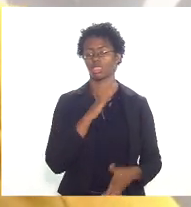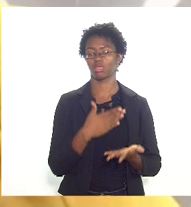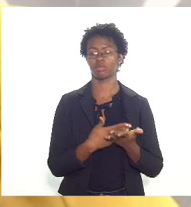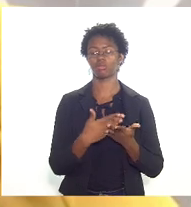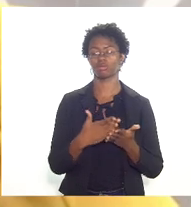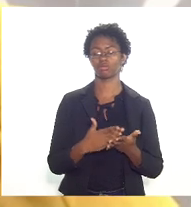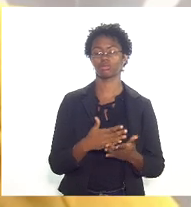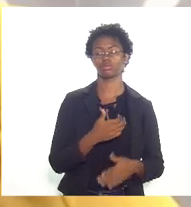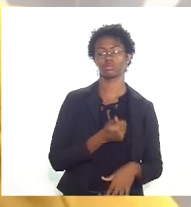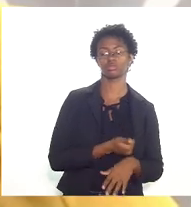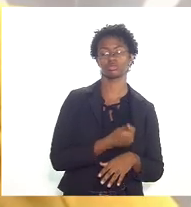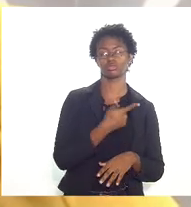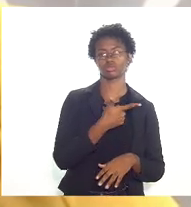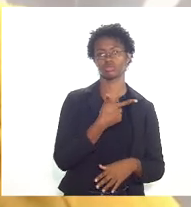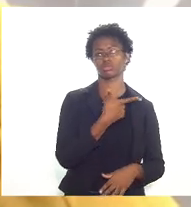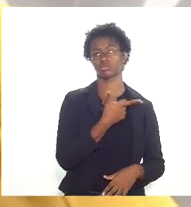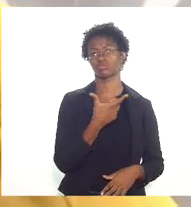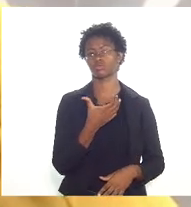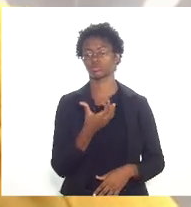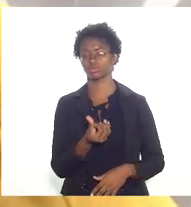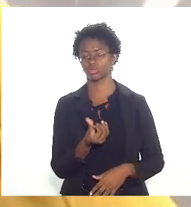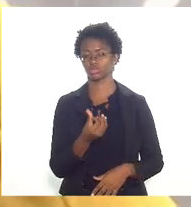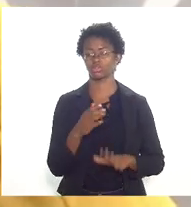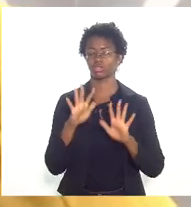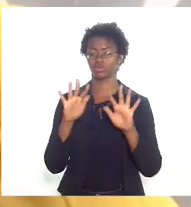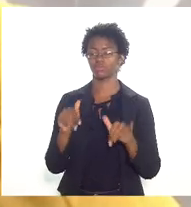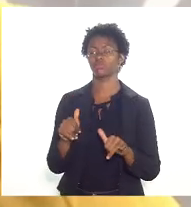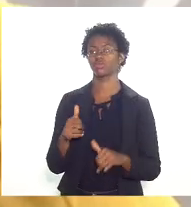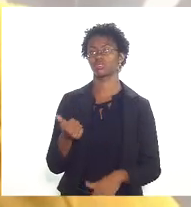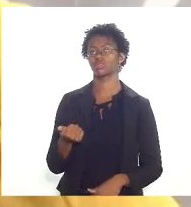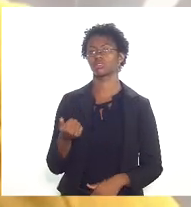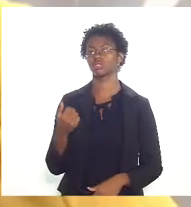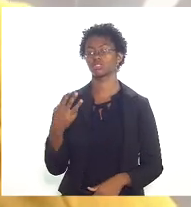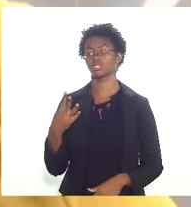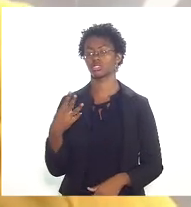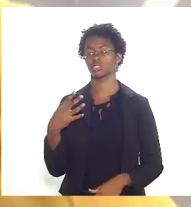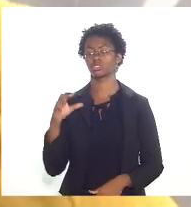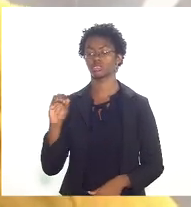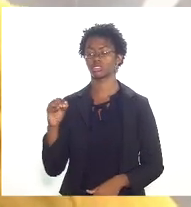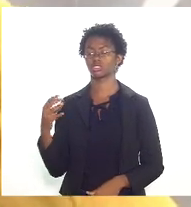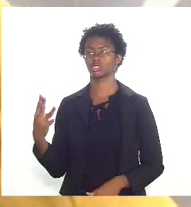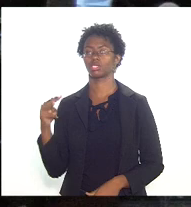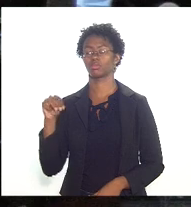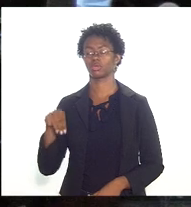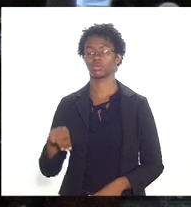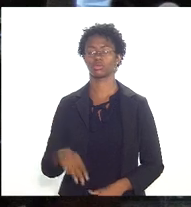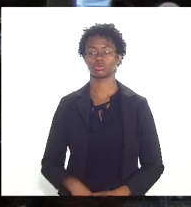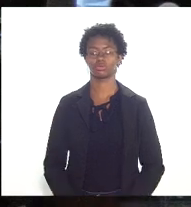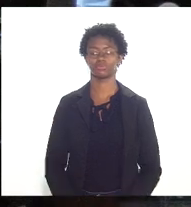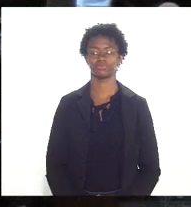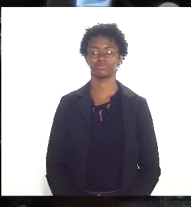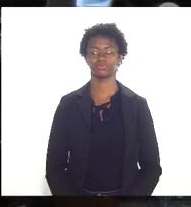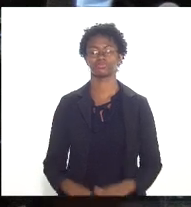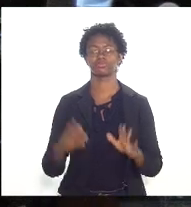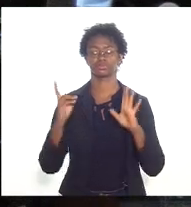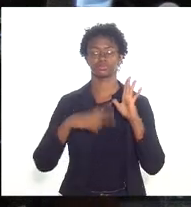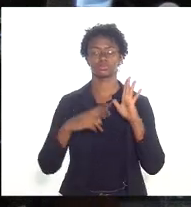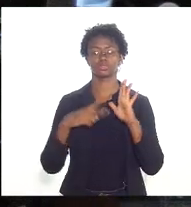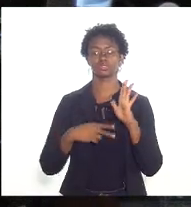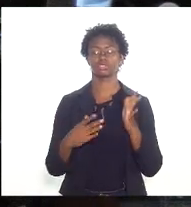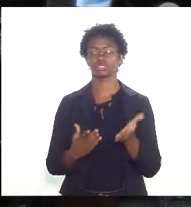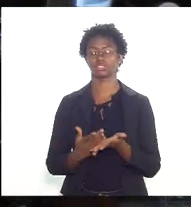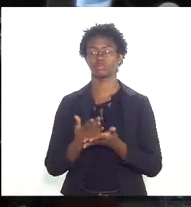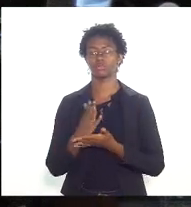iniciada as 12:26 encerrou ser 13:03 lida e aprovada a